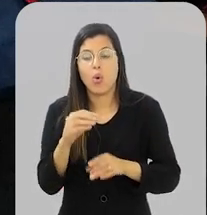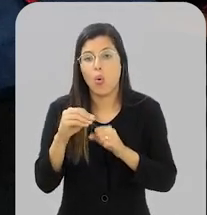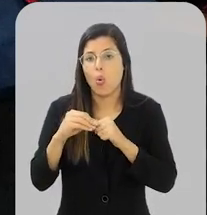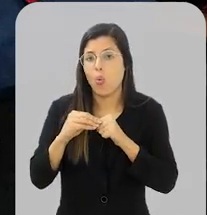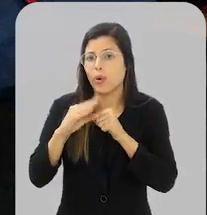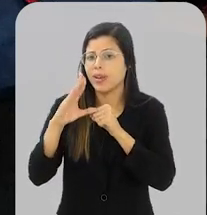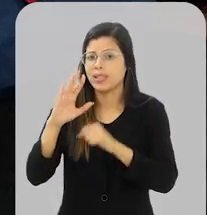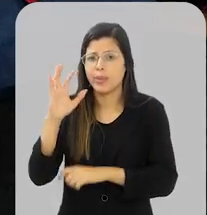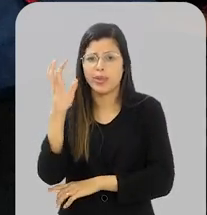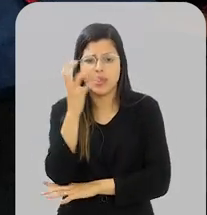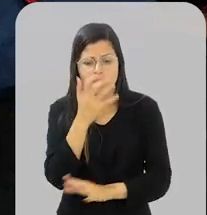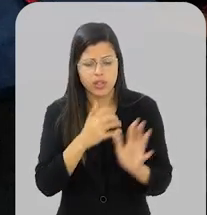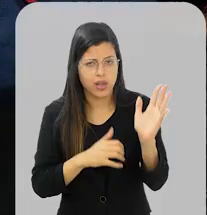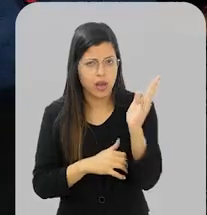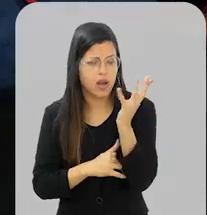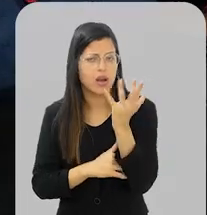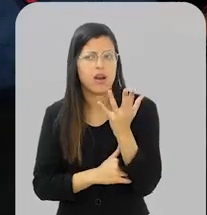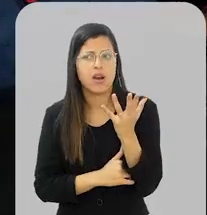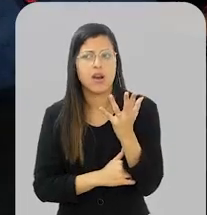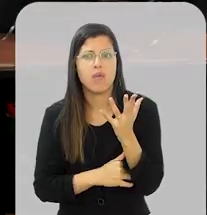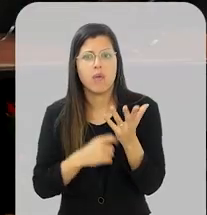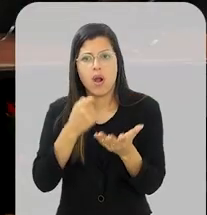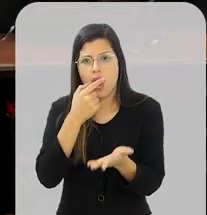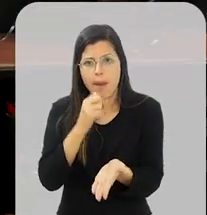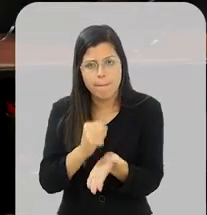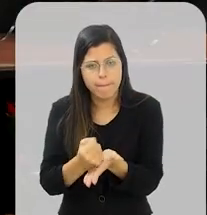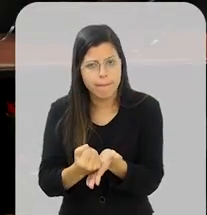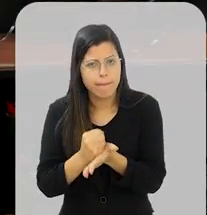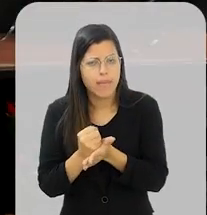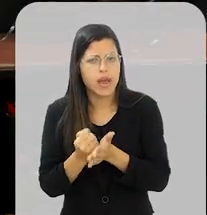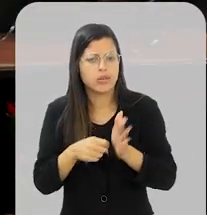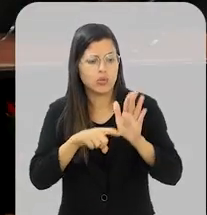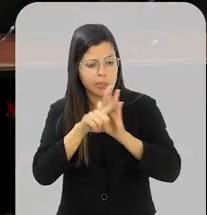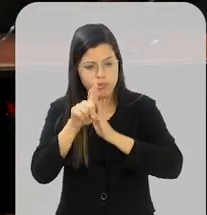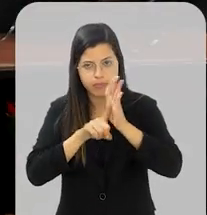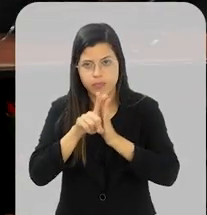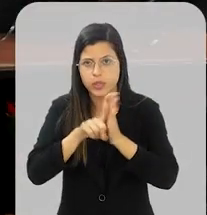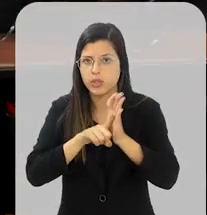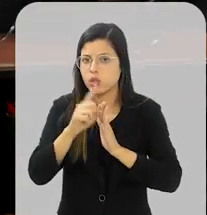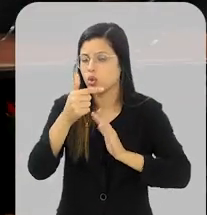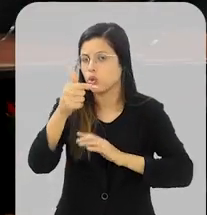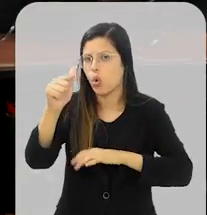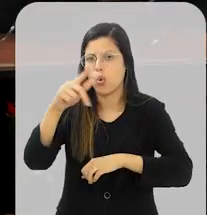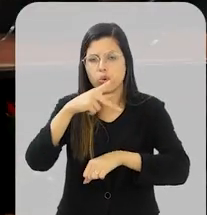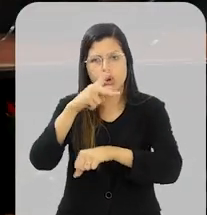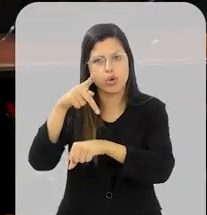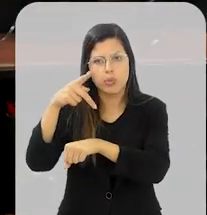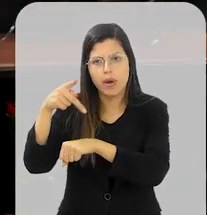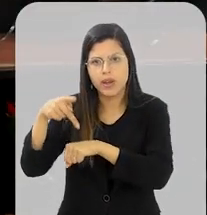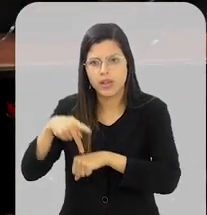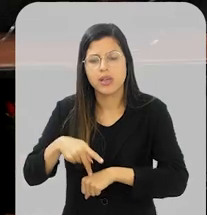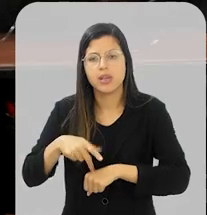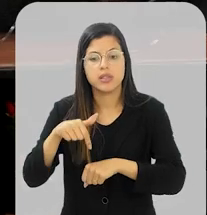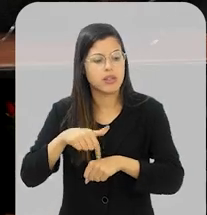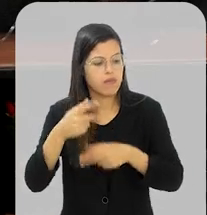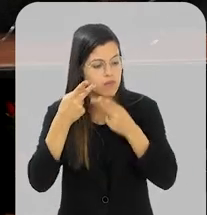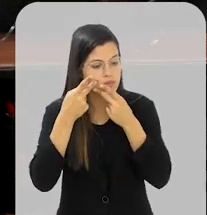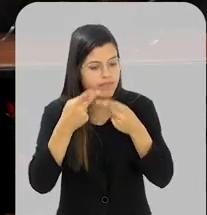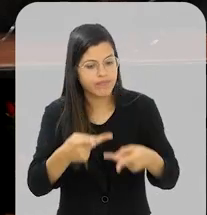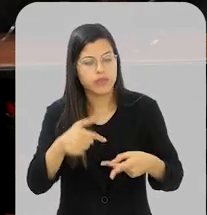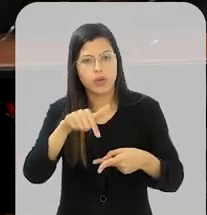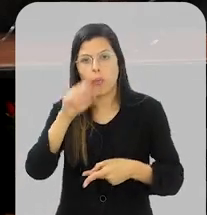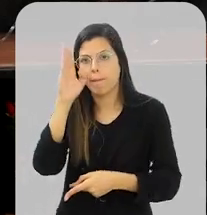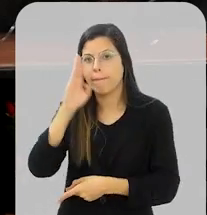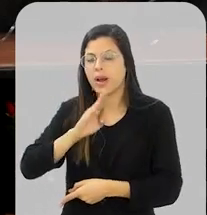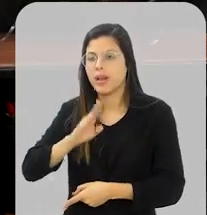ervas, seu conhecimento, que estão se tornando grandes remédios de pesquisadores de outros países que estão vindo